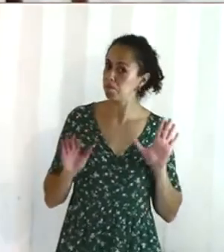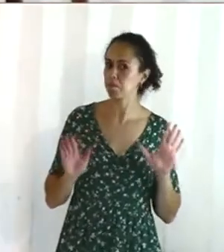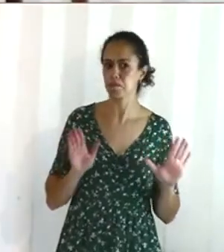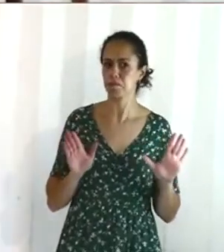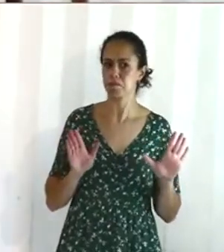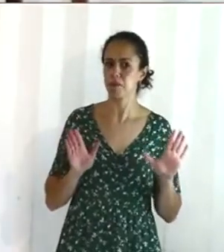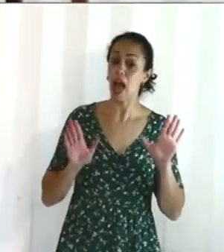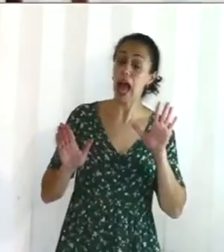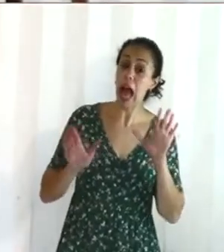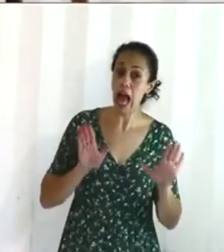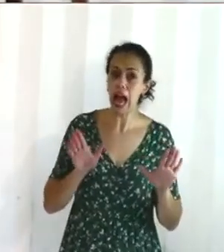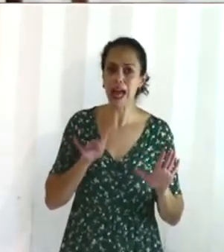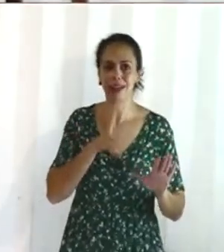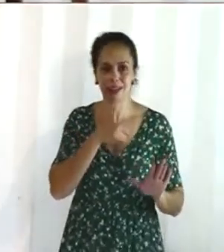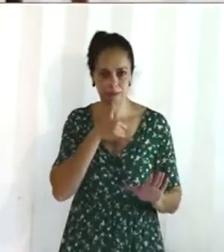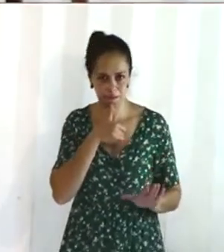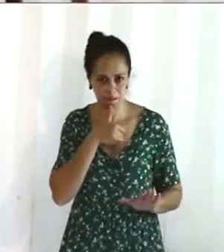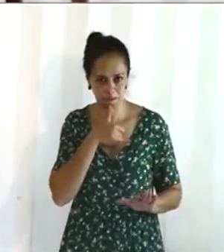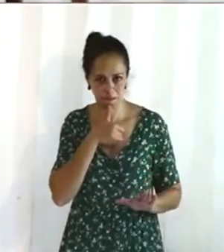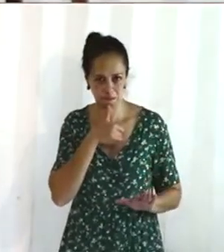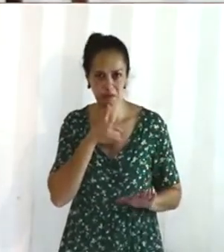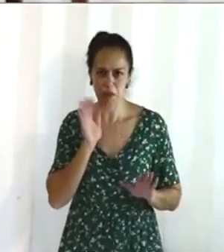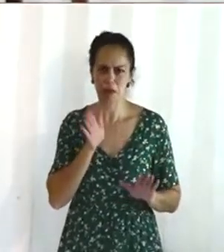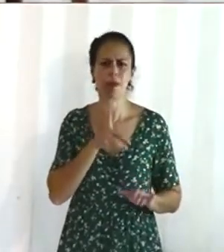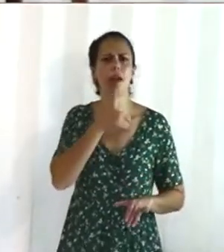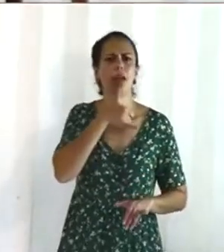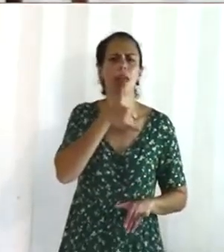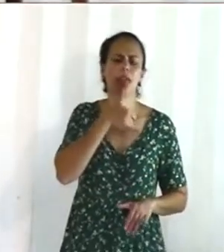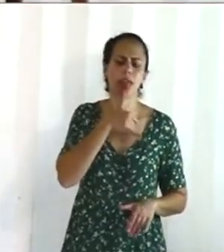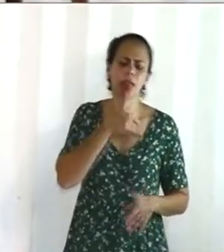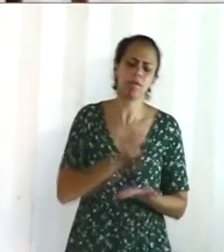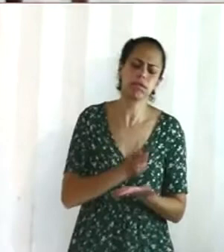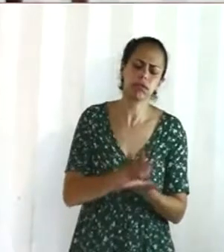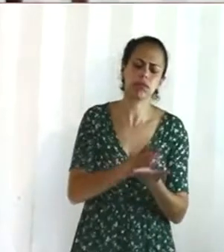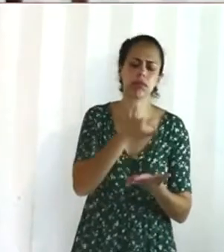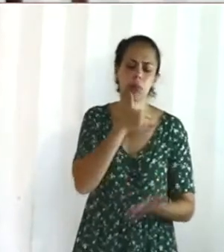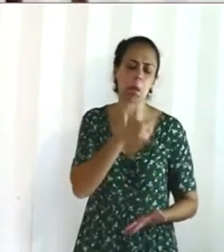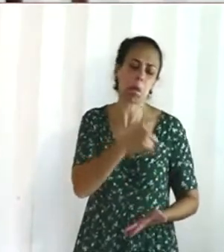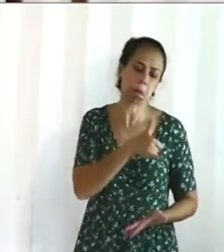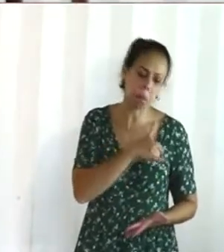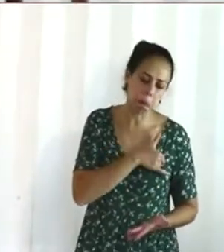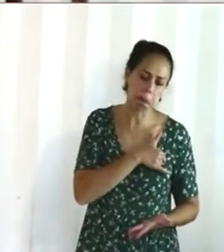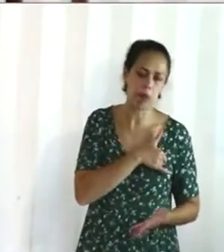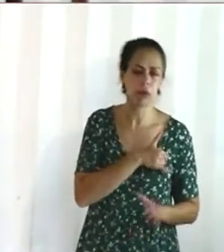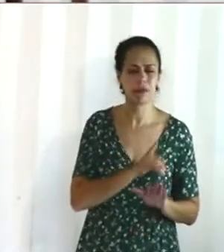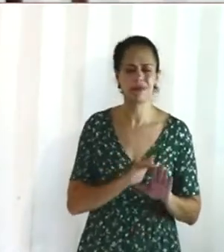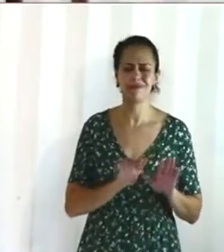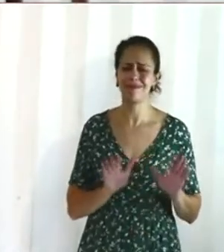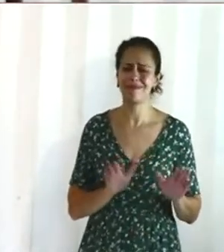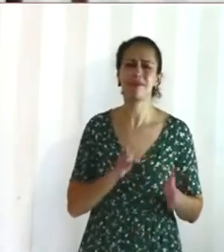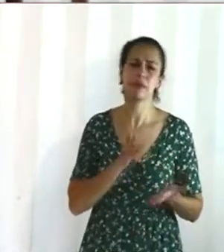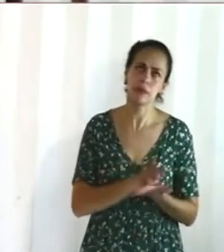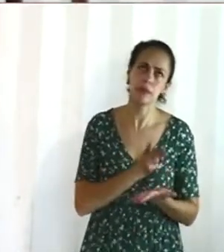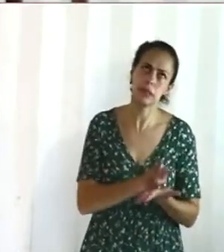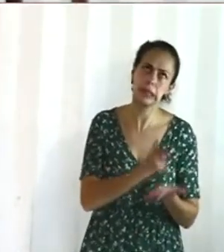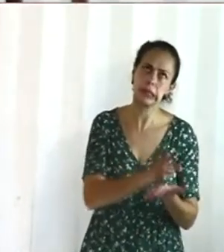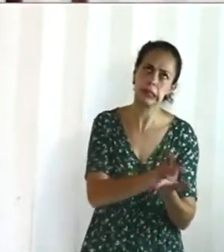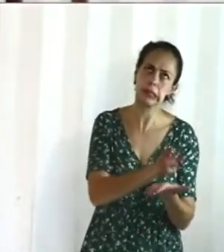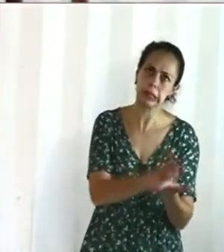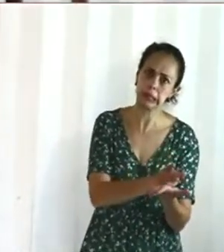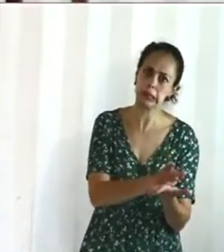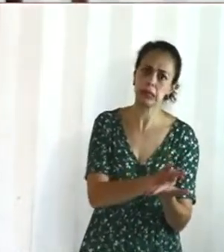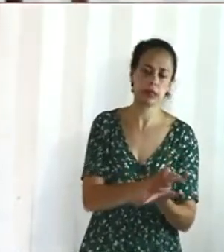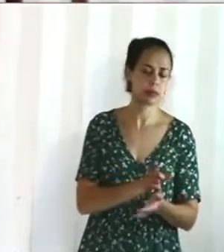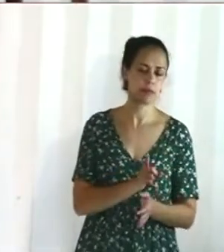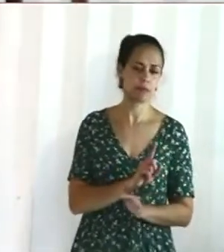vem porque Ele nos dá vida, e essa vida é para ser vivida diante do trono da graça, e por isso nós